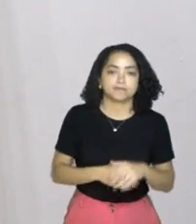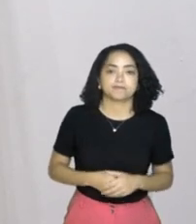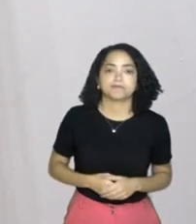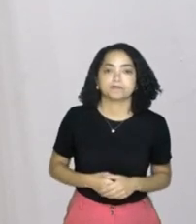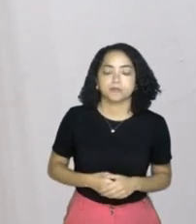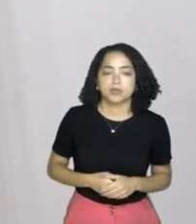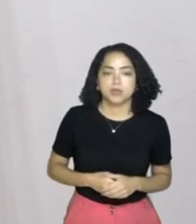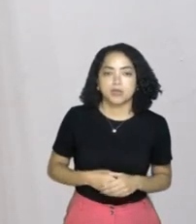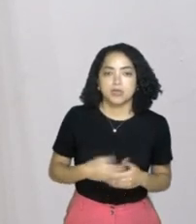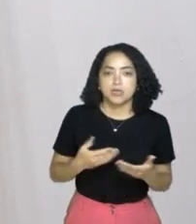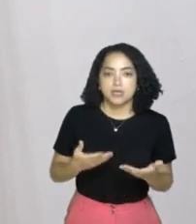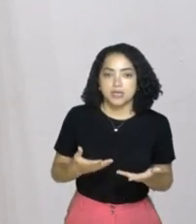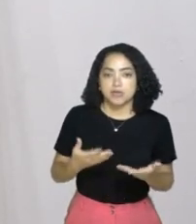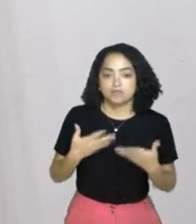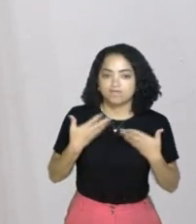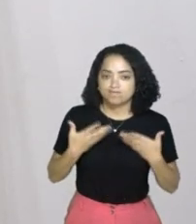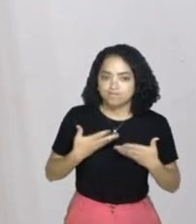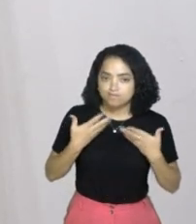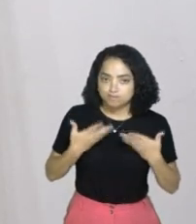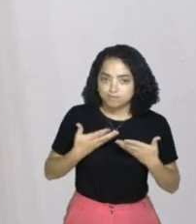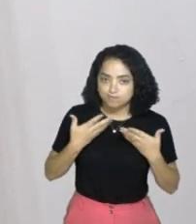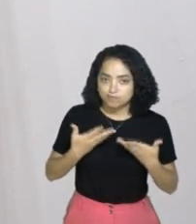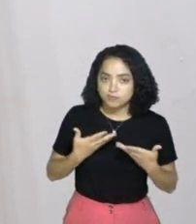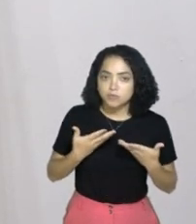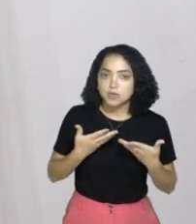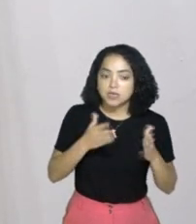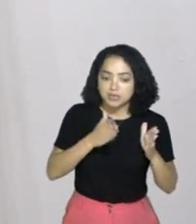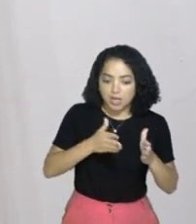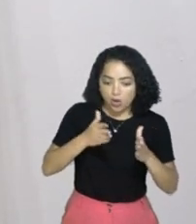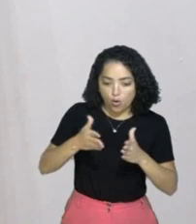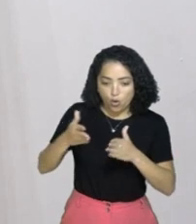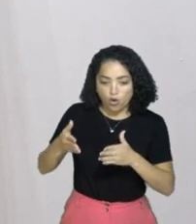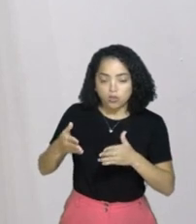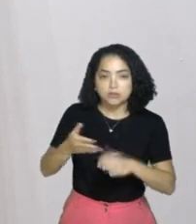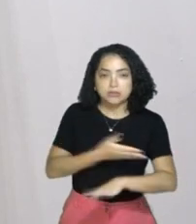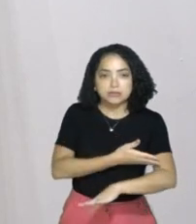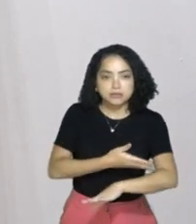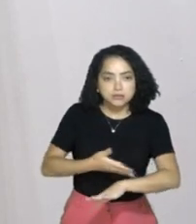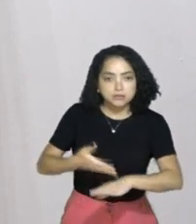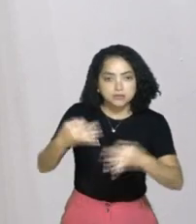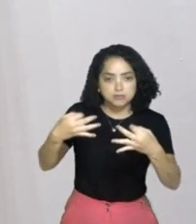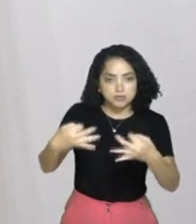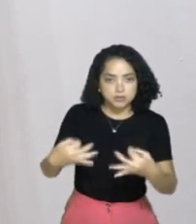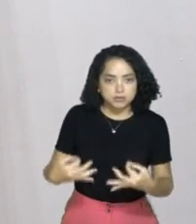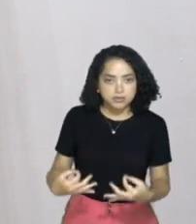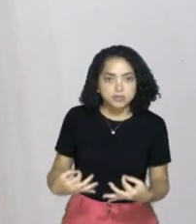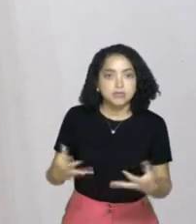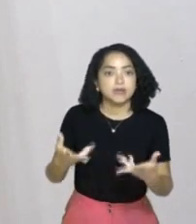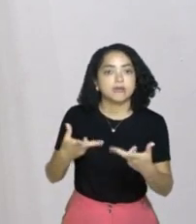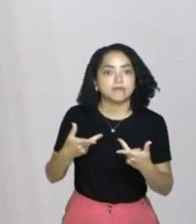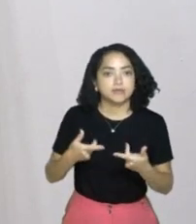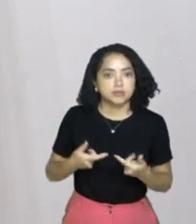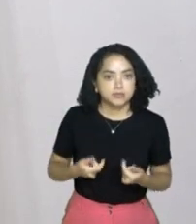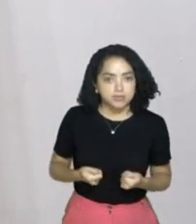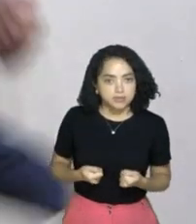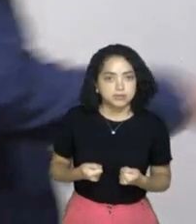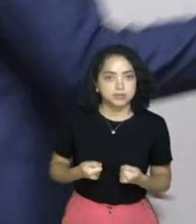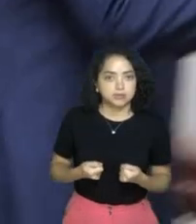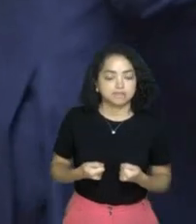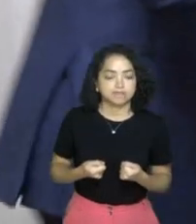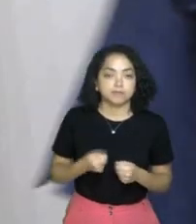eu sou um entusiasta da Ordem da disciplina da eficiência e do